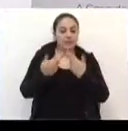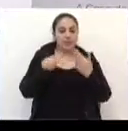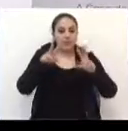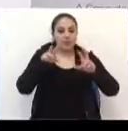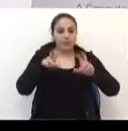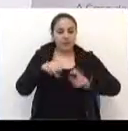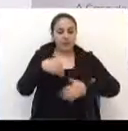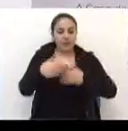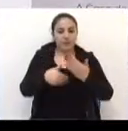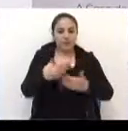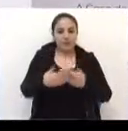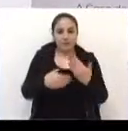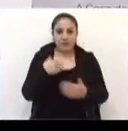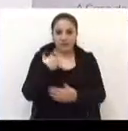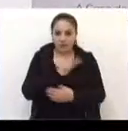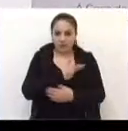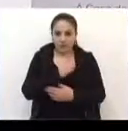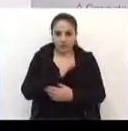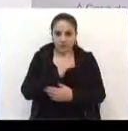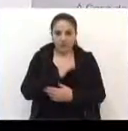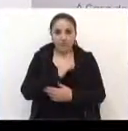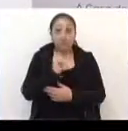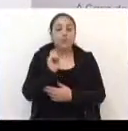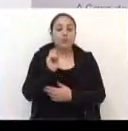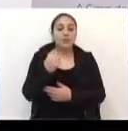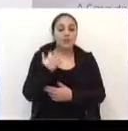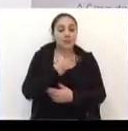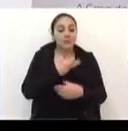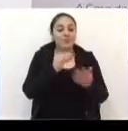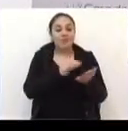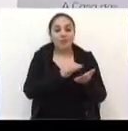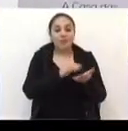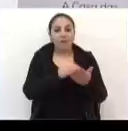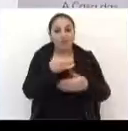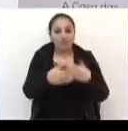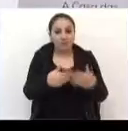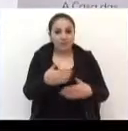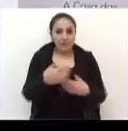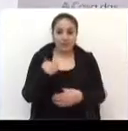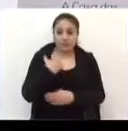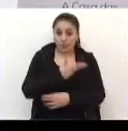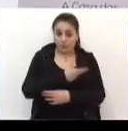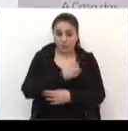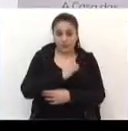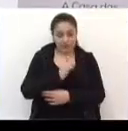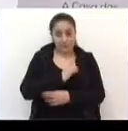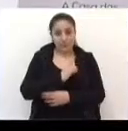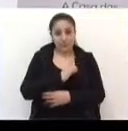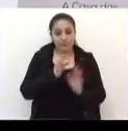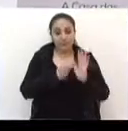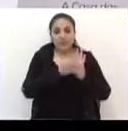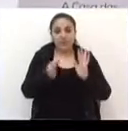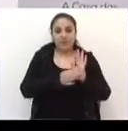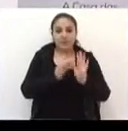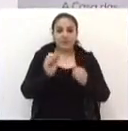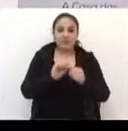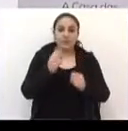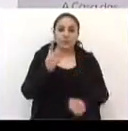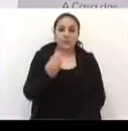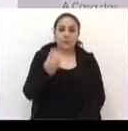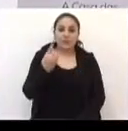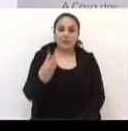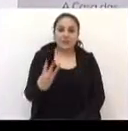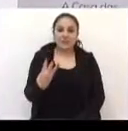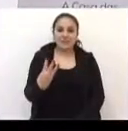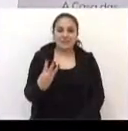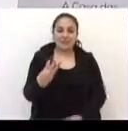os avanços que a gente teve e o que a gente tem que avançar ainda. Nós temos uma indicação que nós fizemos em 2013, que